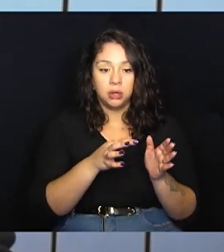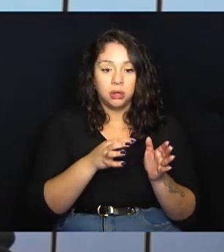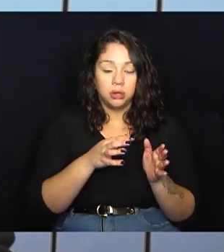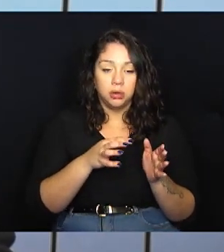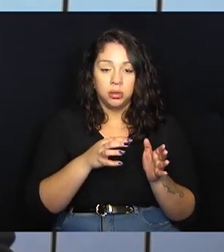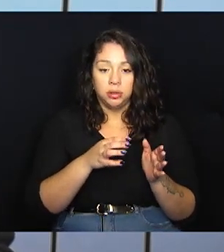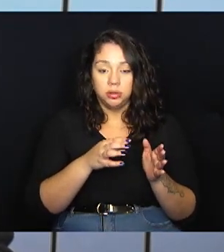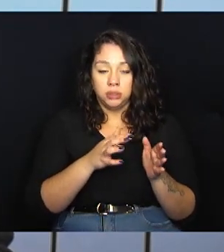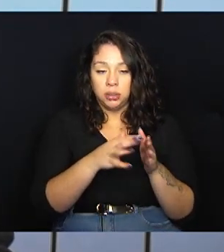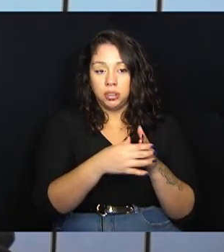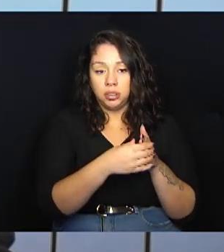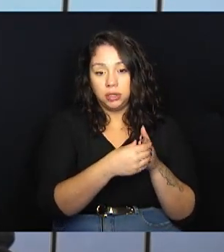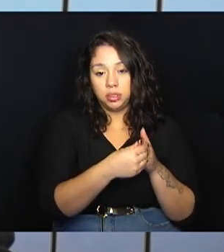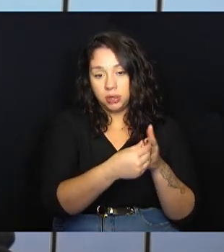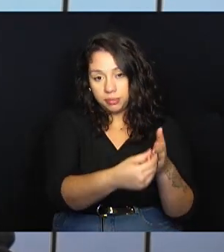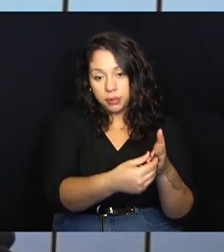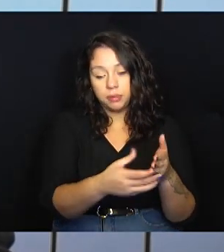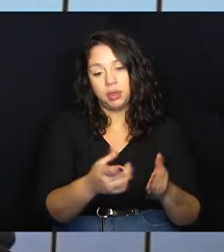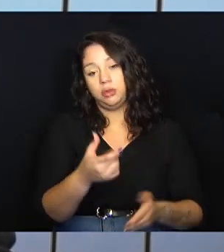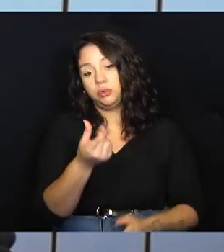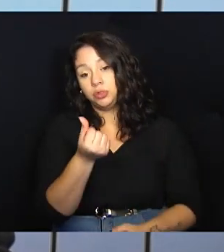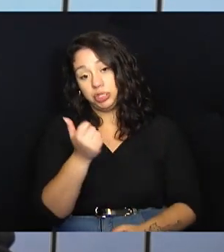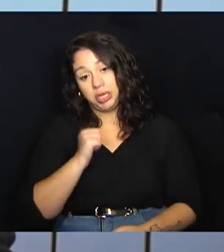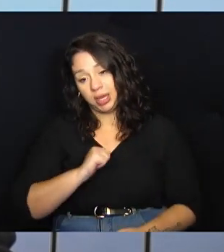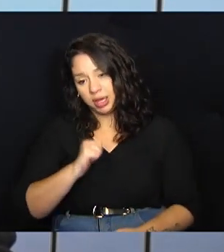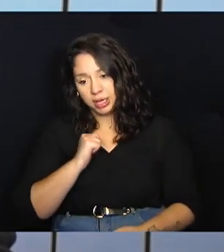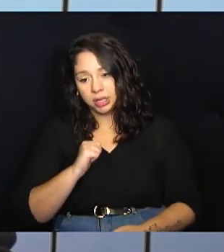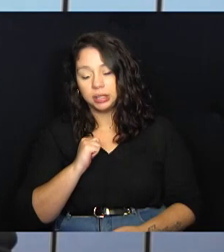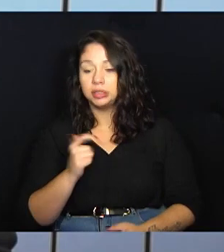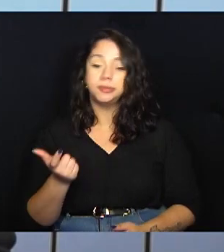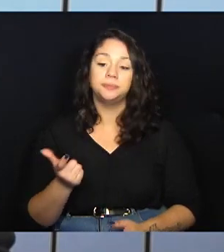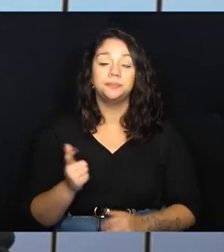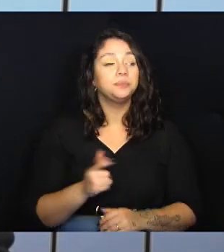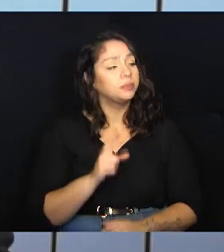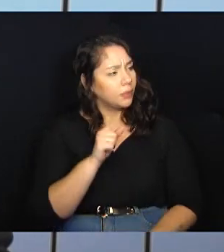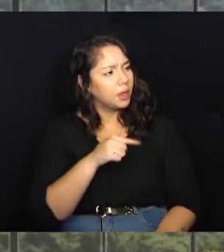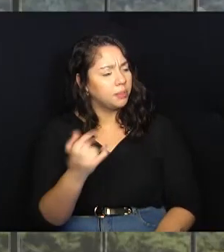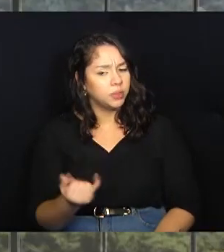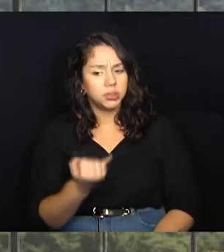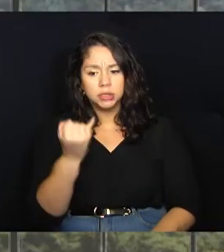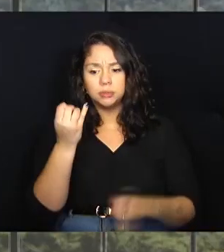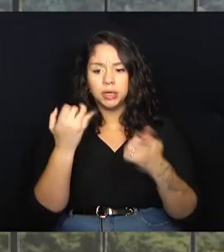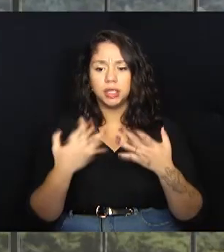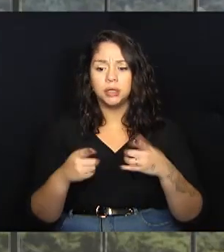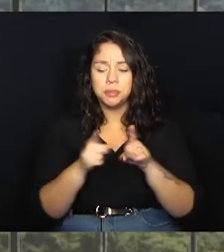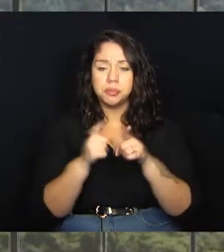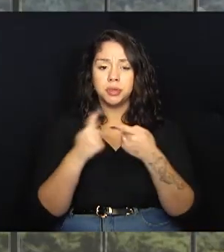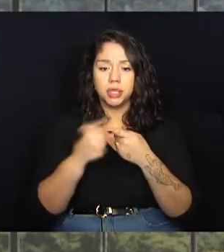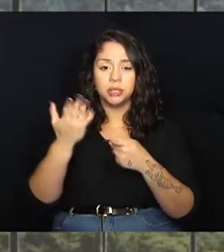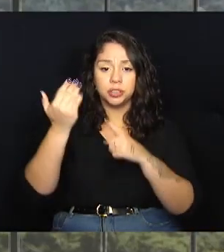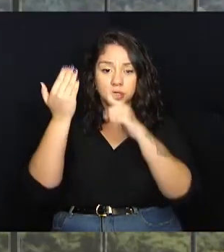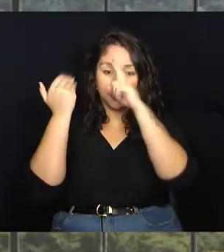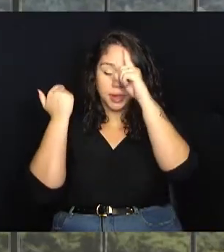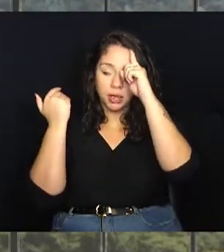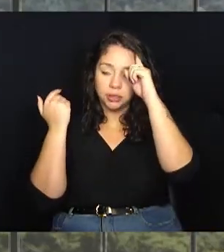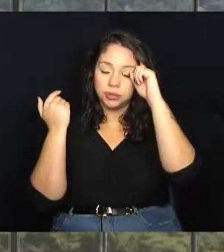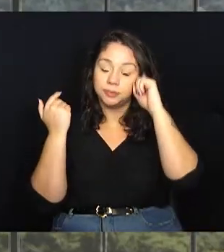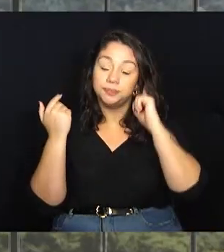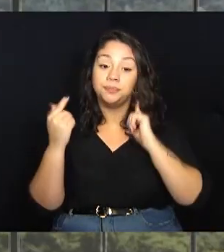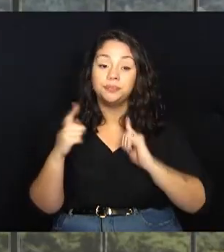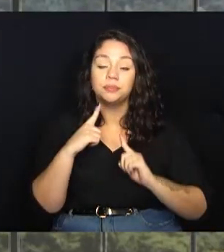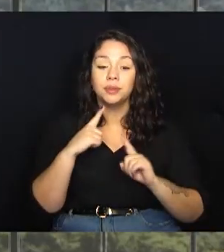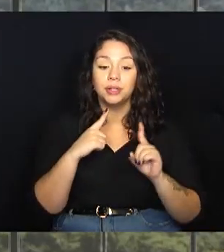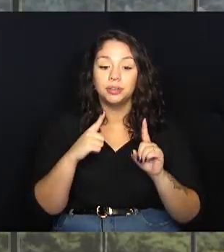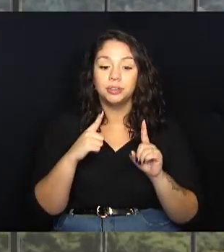de renda, como Bolsa Família, enfim. Eu acho importante salientar, porque antigamente, quando se falava,